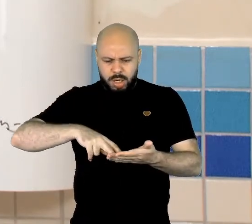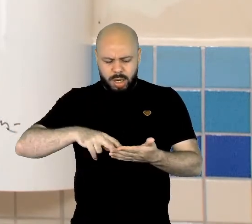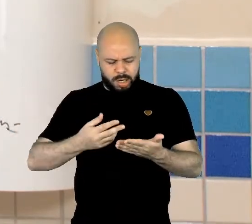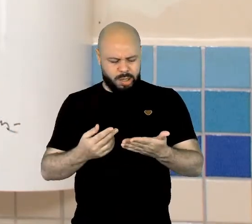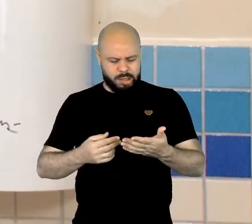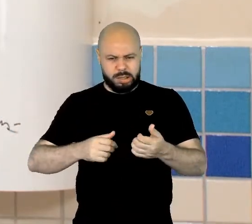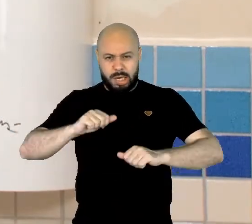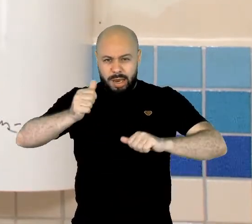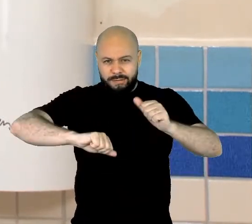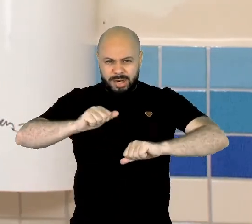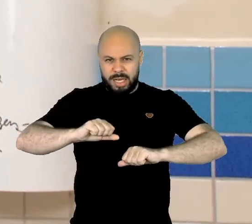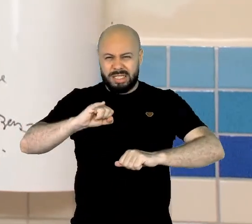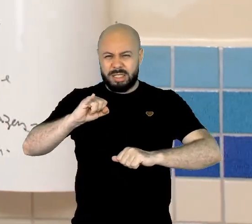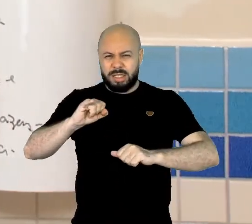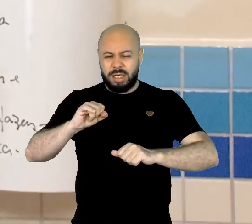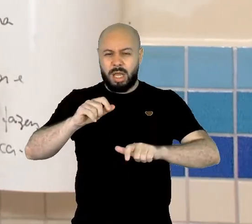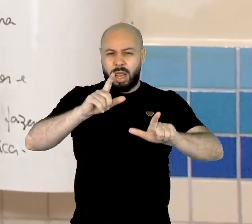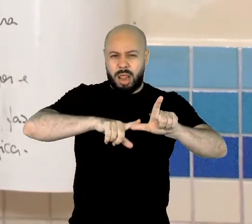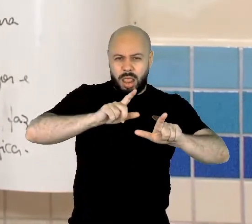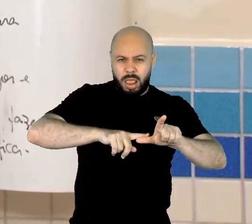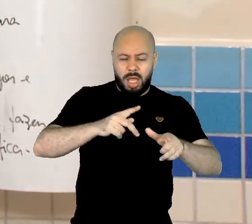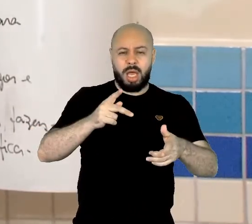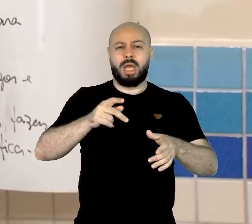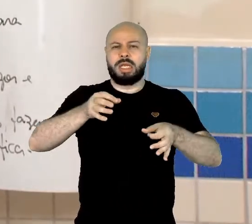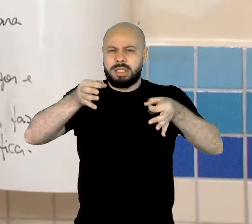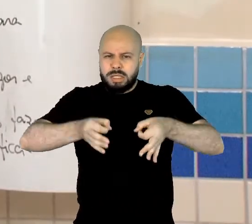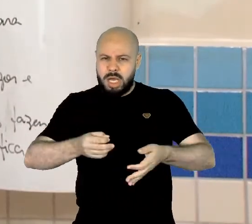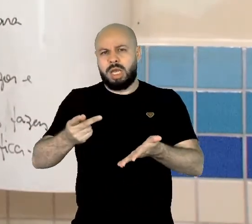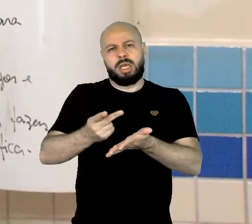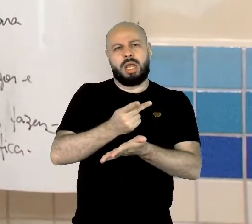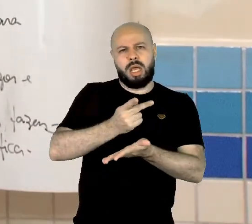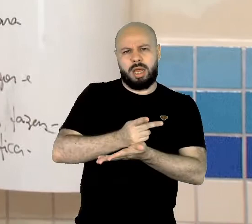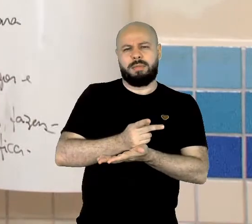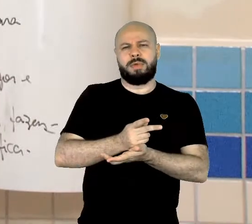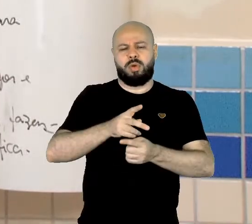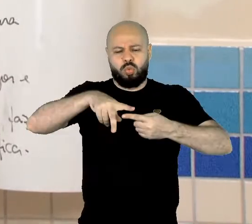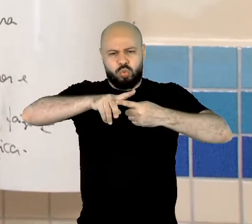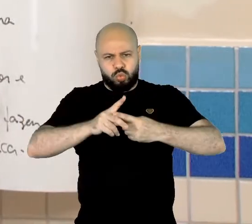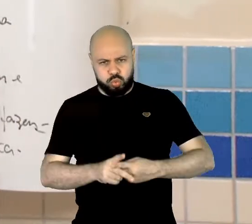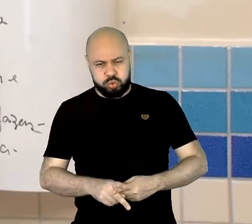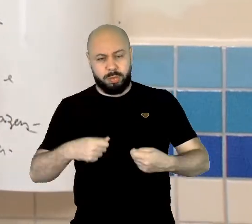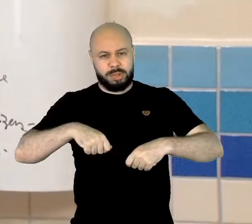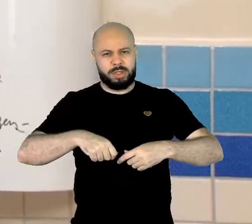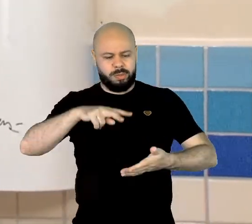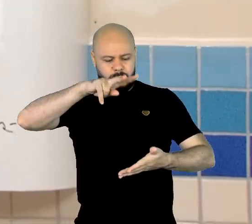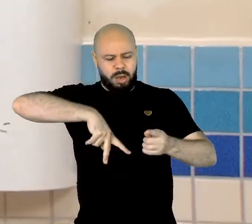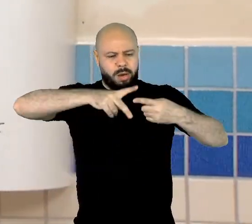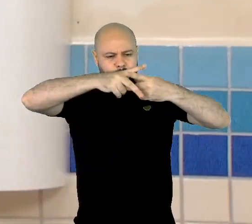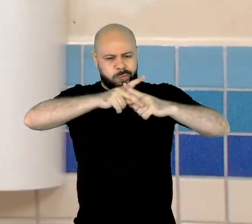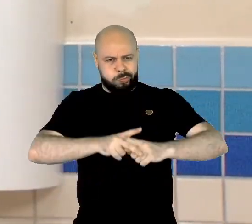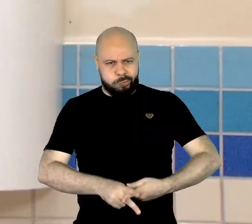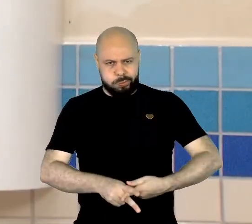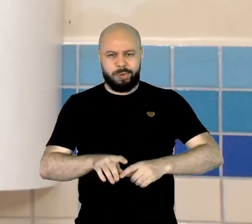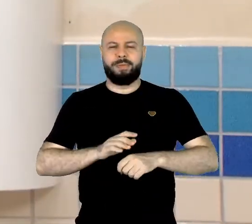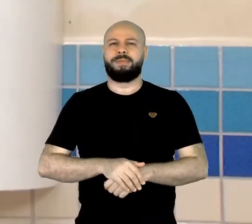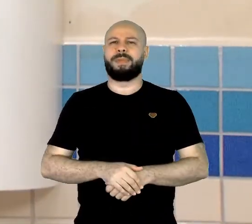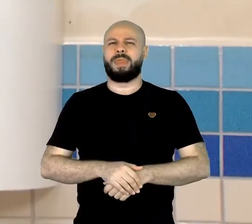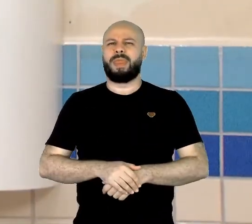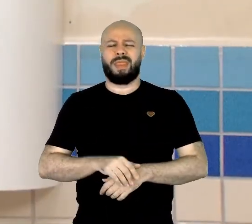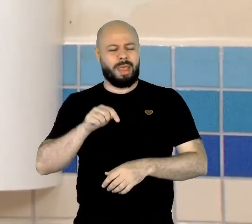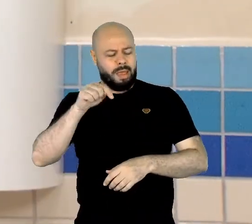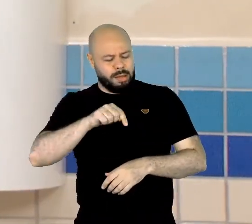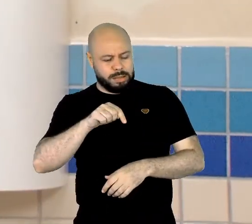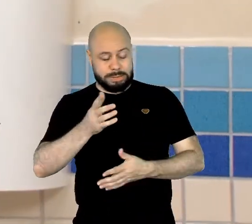semântica e ortográfica. Antes de você publicar o seu resumo, você deve fazer o quê? Uma leitura. Tá? Vendo se não